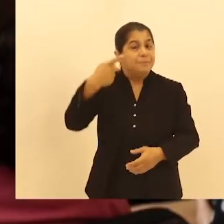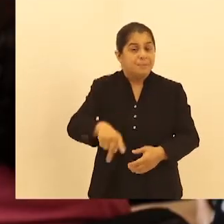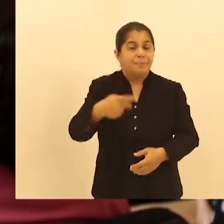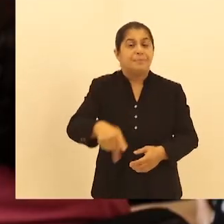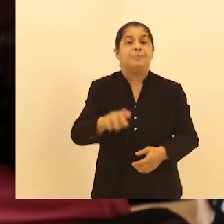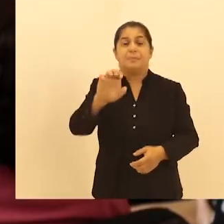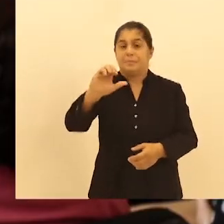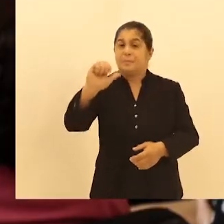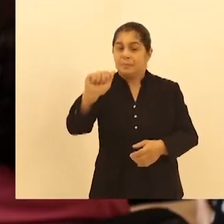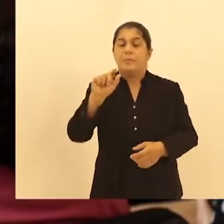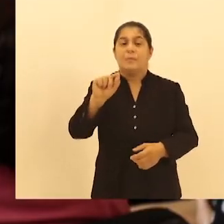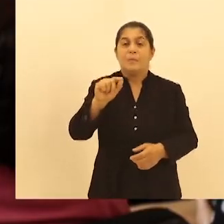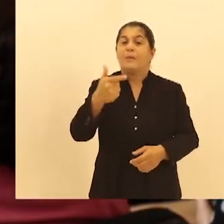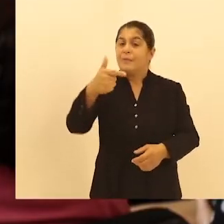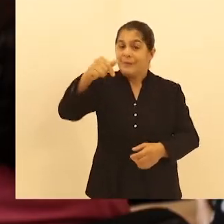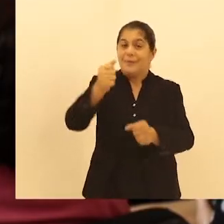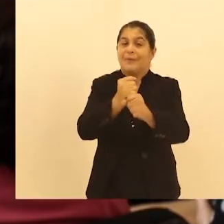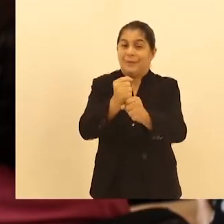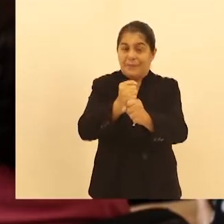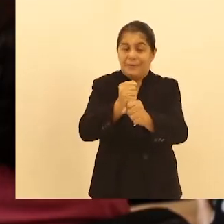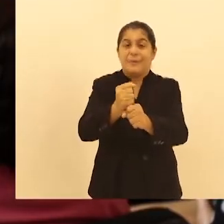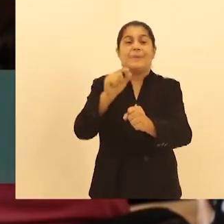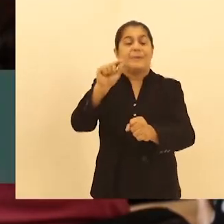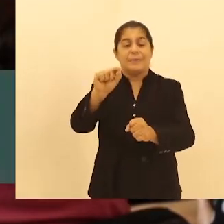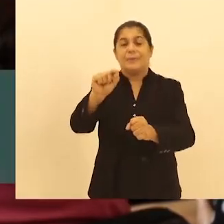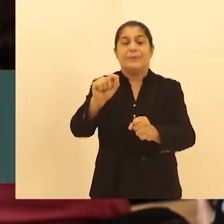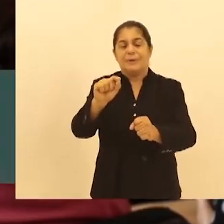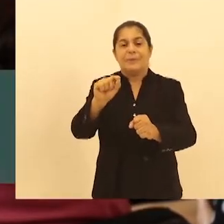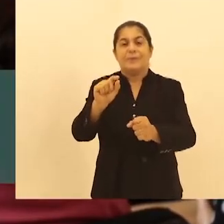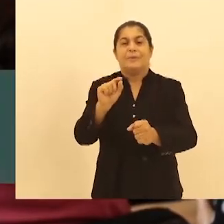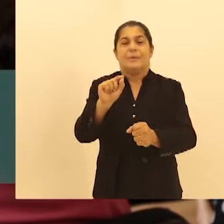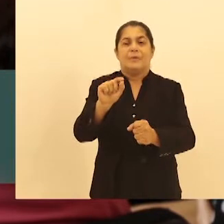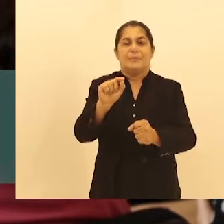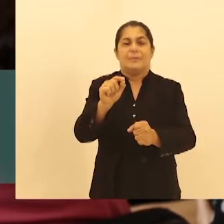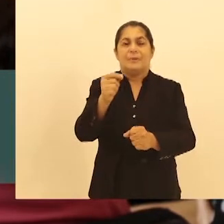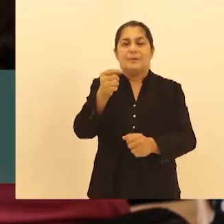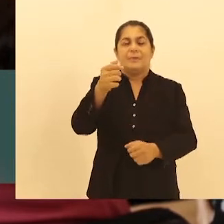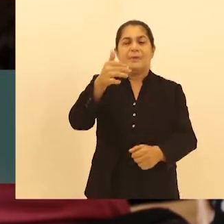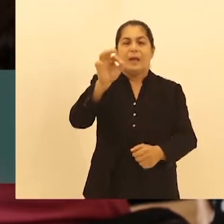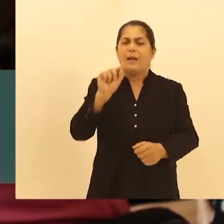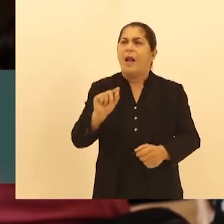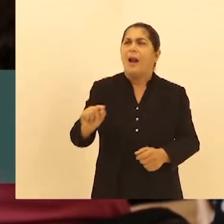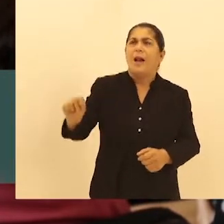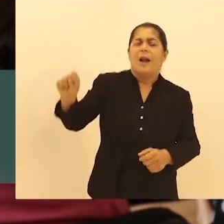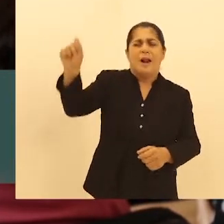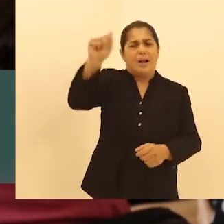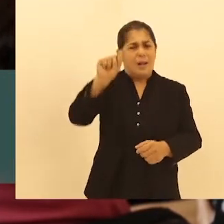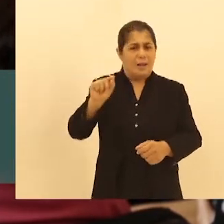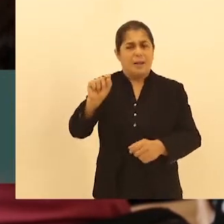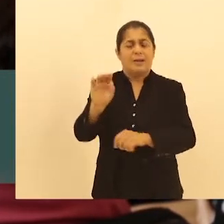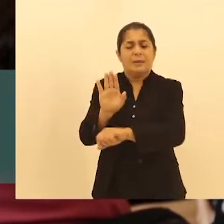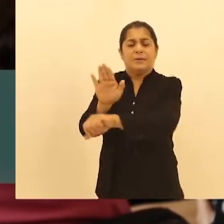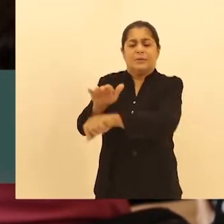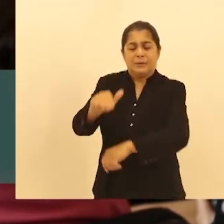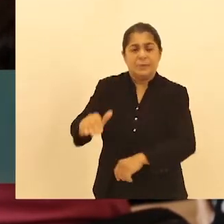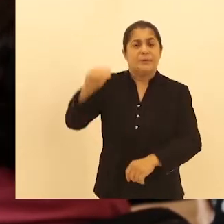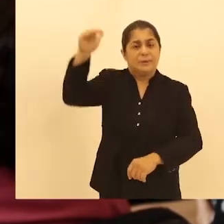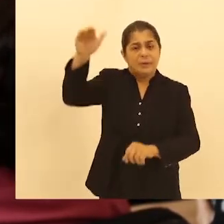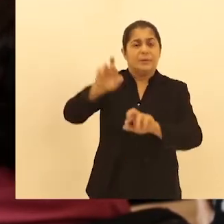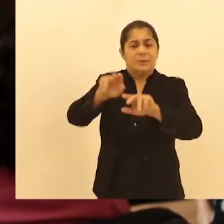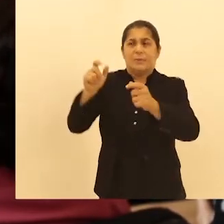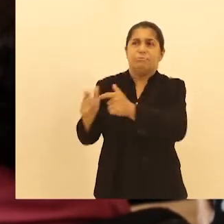paraíba o eca comemora 57 anos uma colaboração de mais de dez redes municipais de proteção às crianças